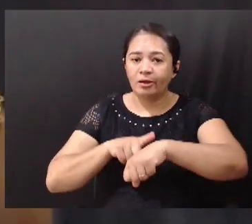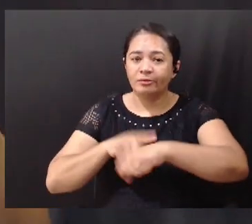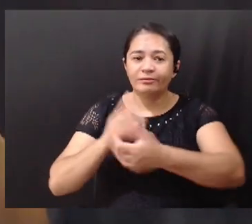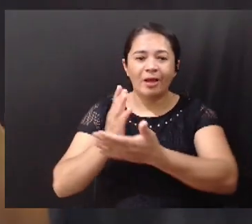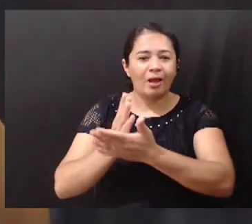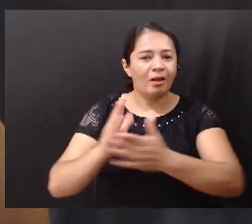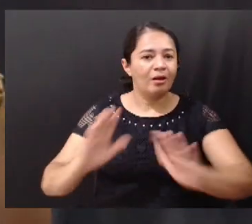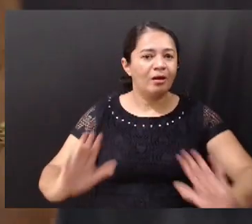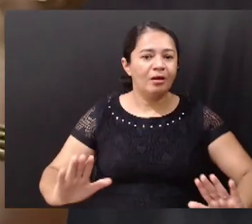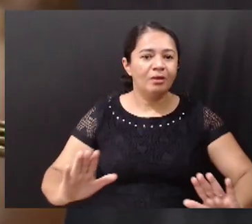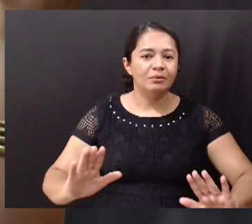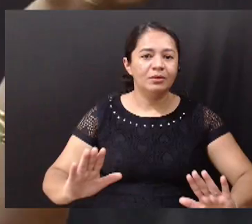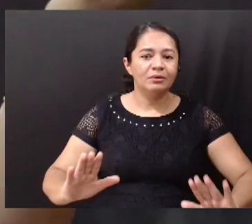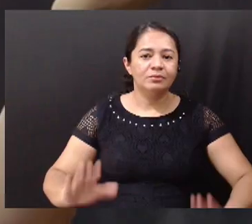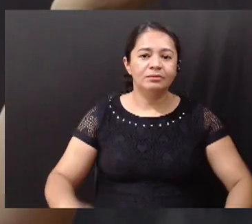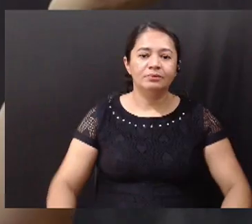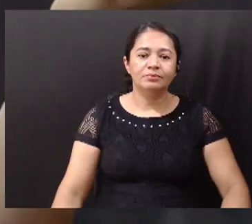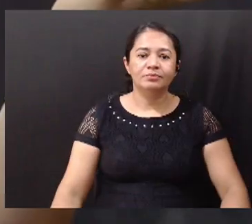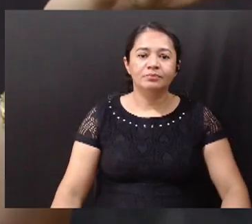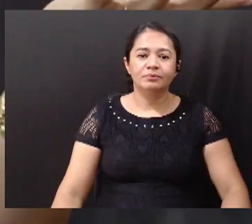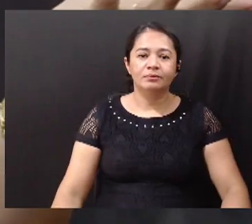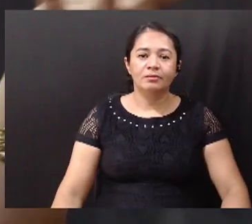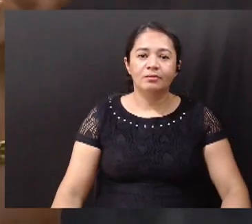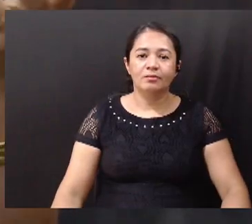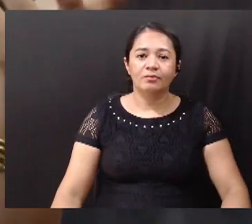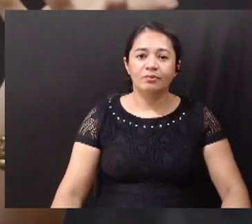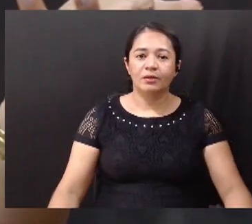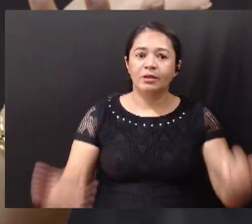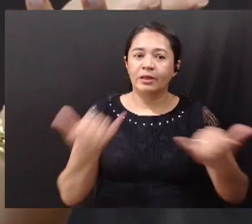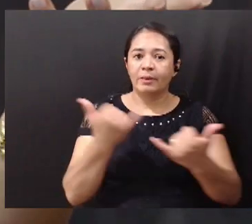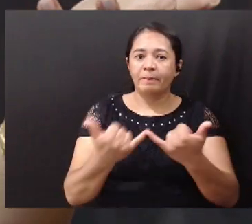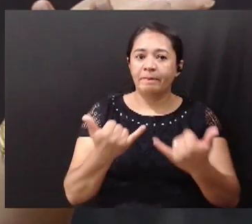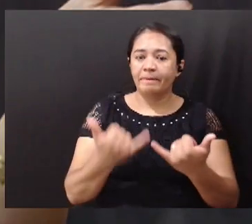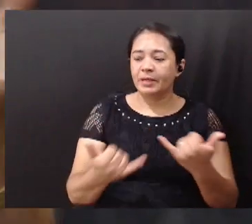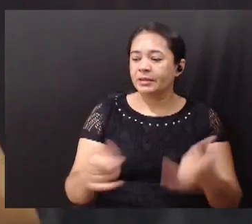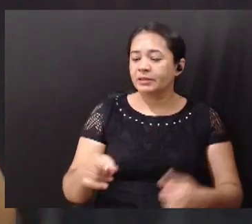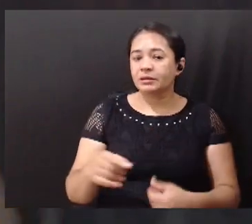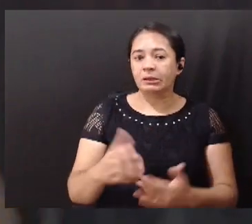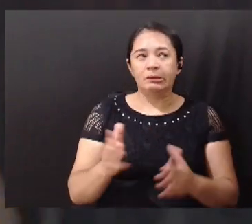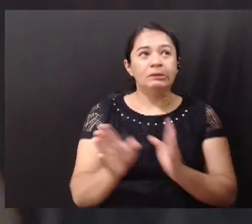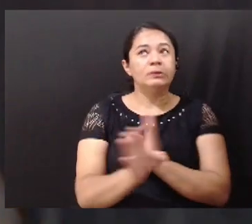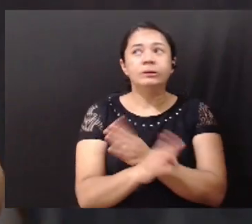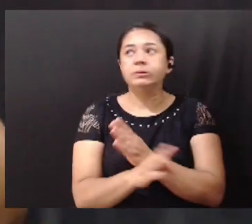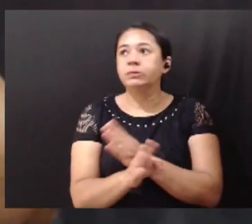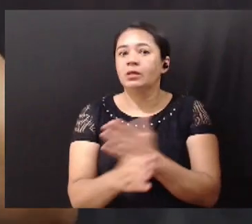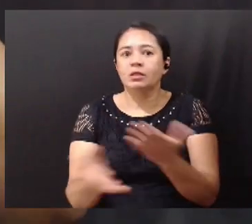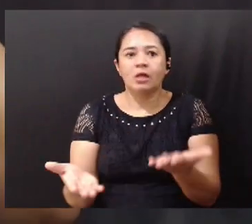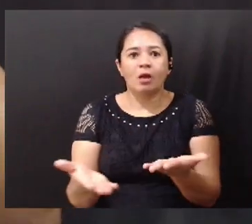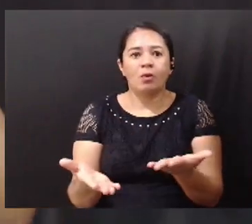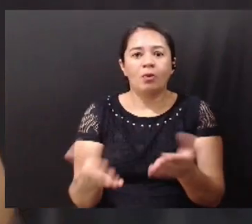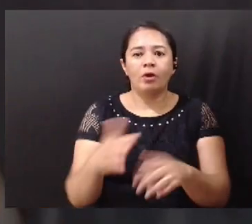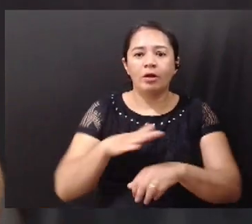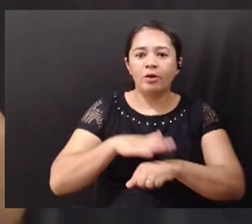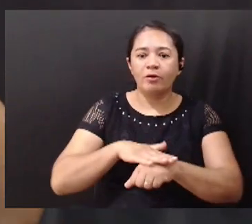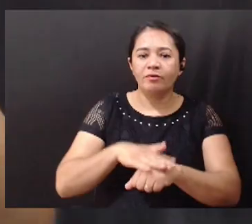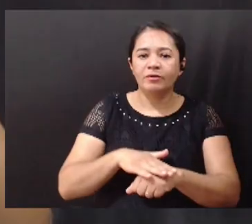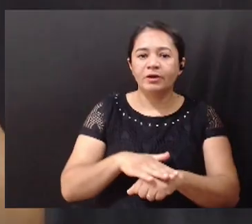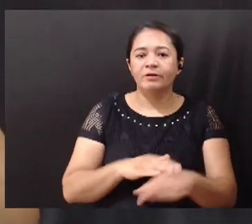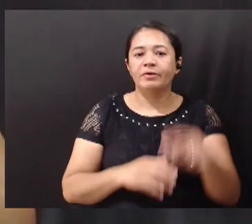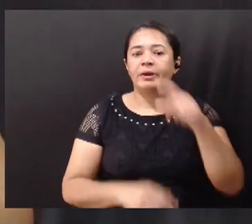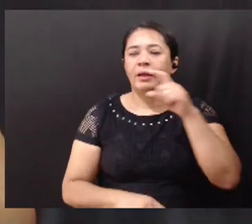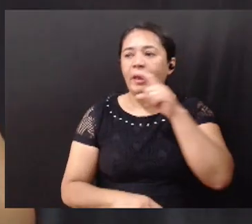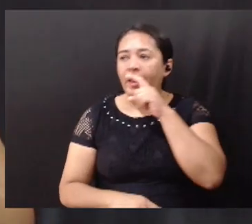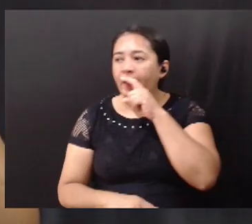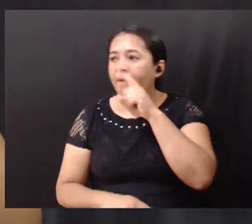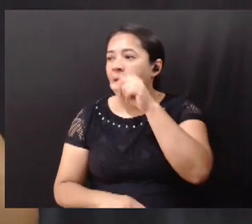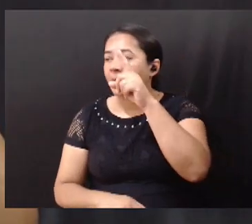fazer é como se ela ficasse perdida. E agora? E agora o que eu faço? Né? E aí fica no pé da mãe, querendo atenção. Então,